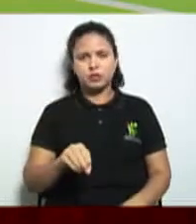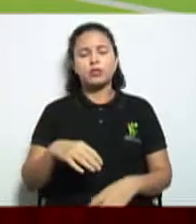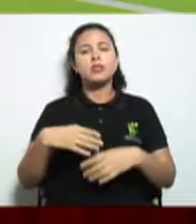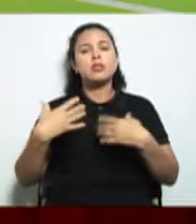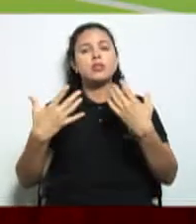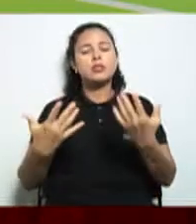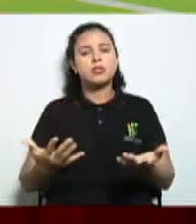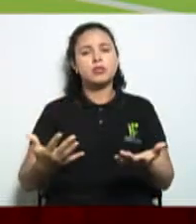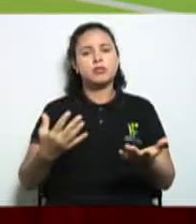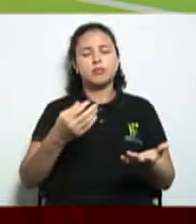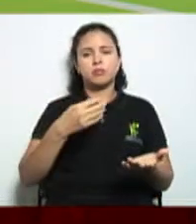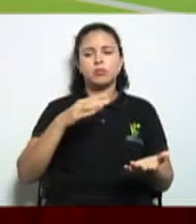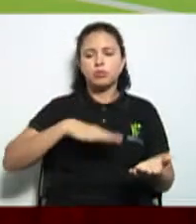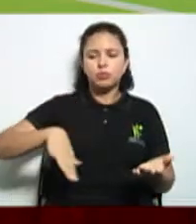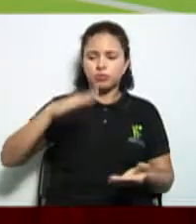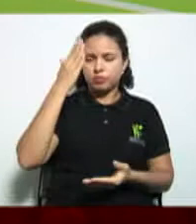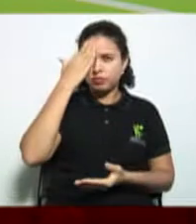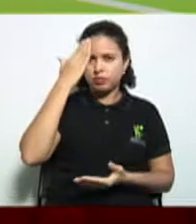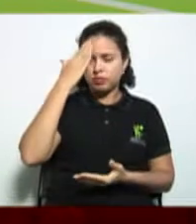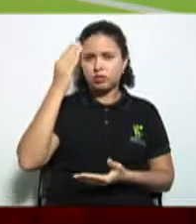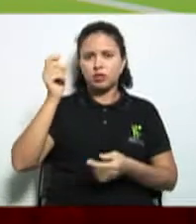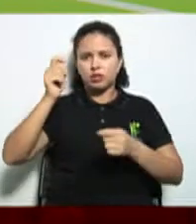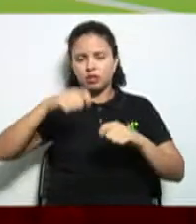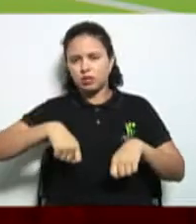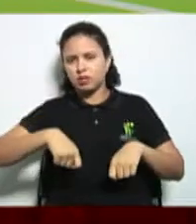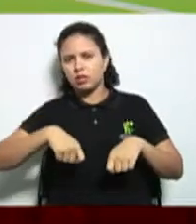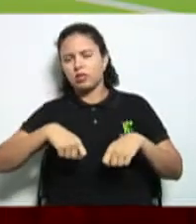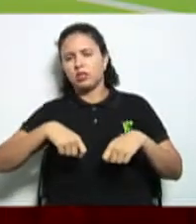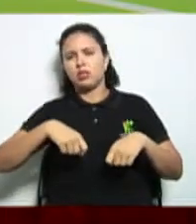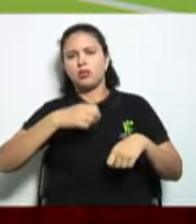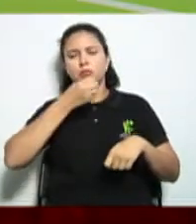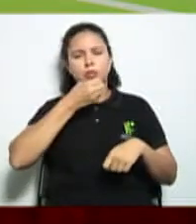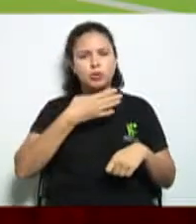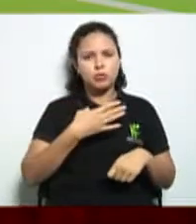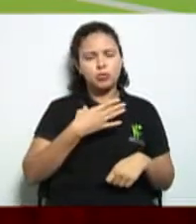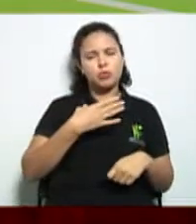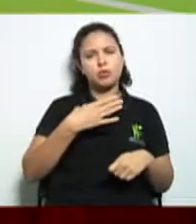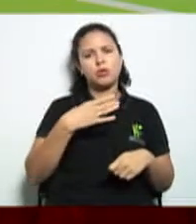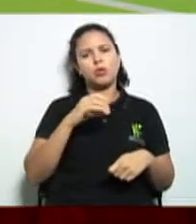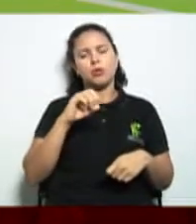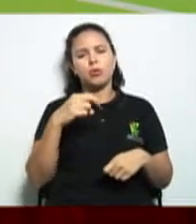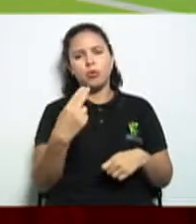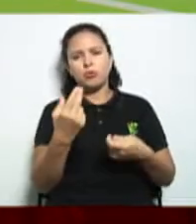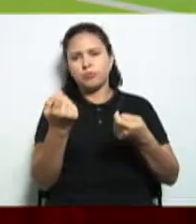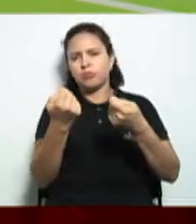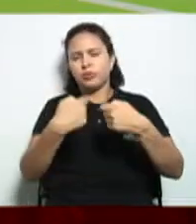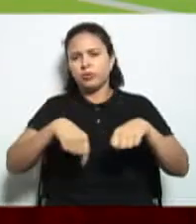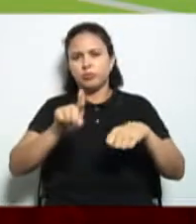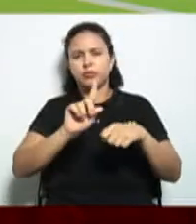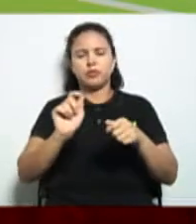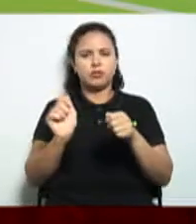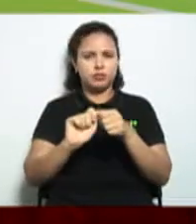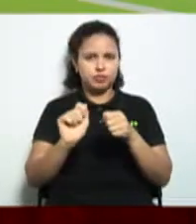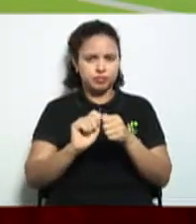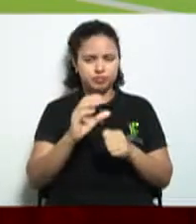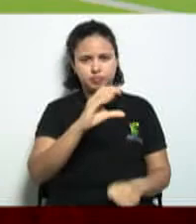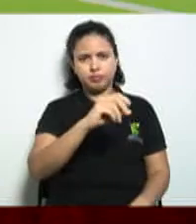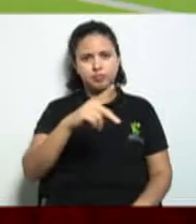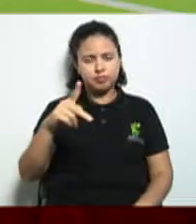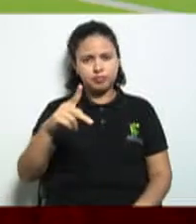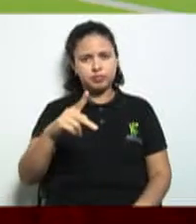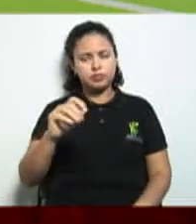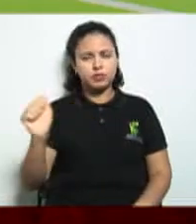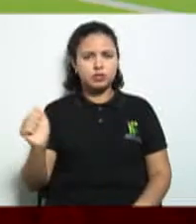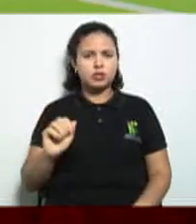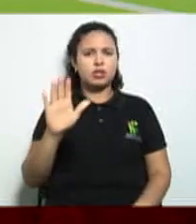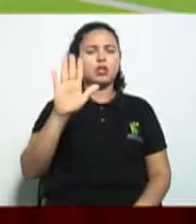gente construir uma cooperativa, né, da área de piscicultura aqui, porque não vai dar renda, né? A gente vai ser muito caro, os